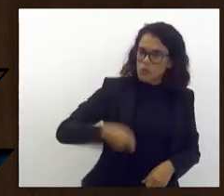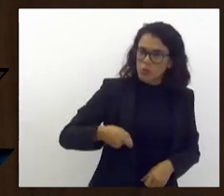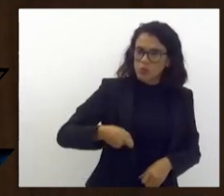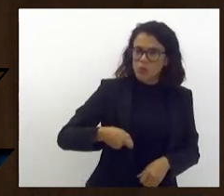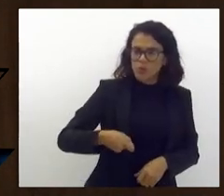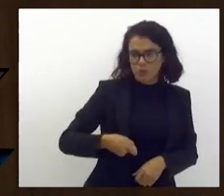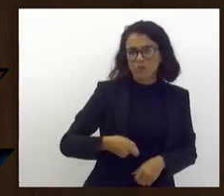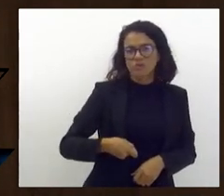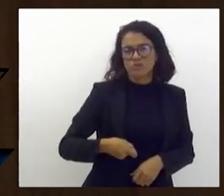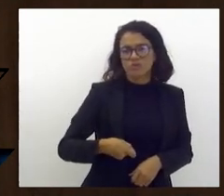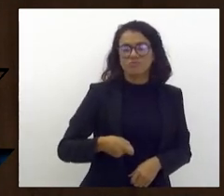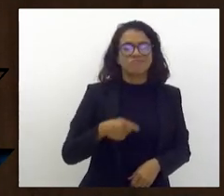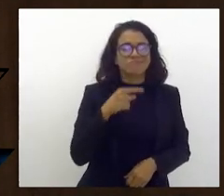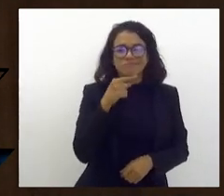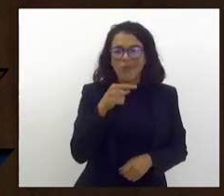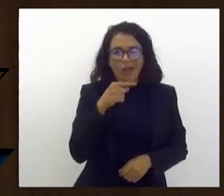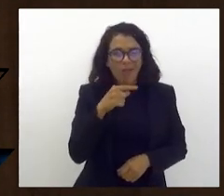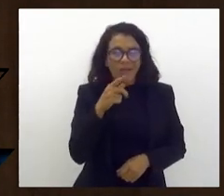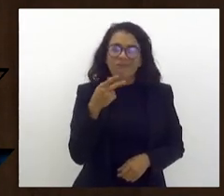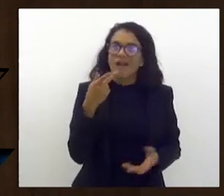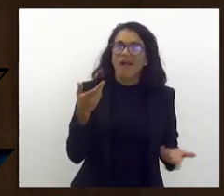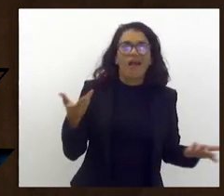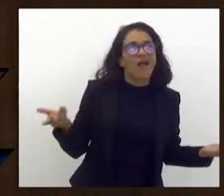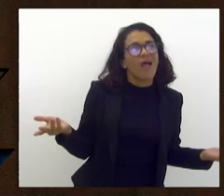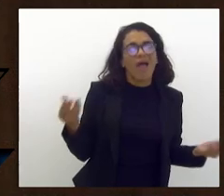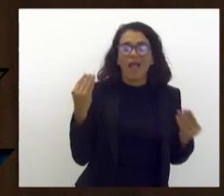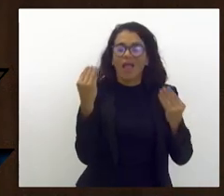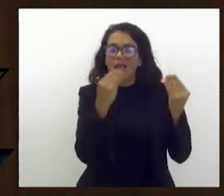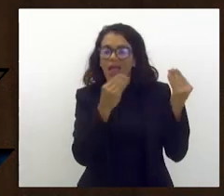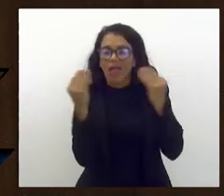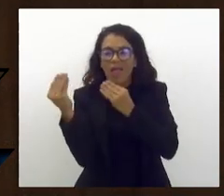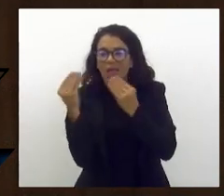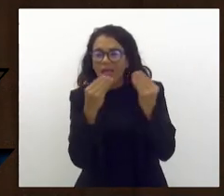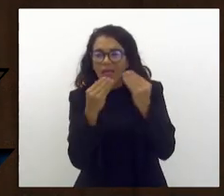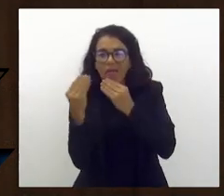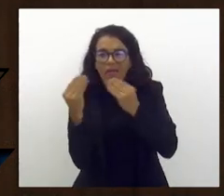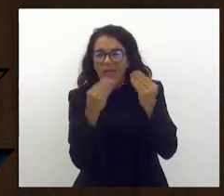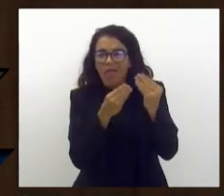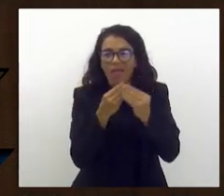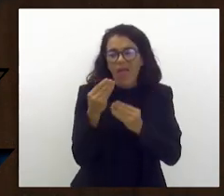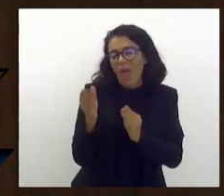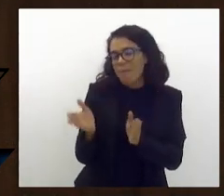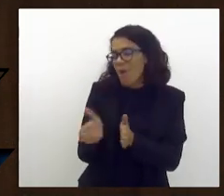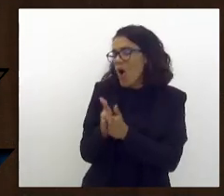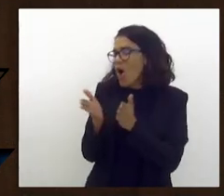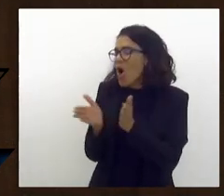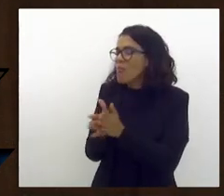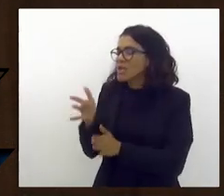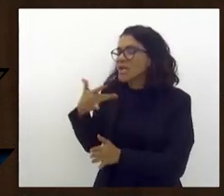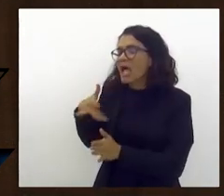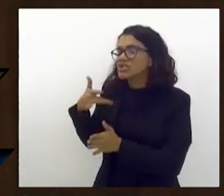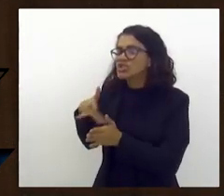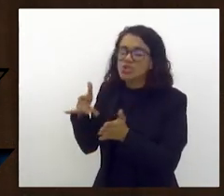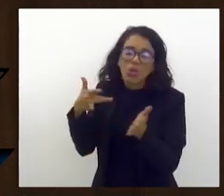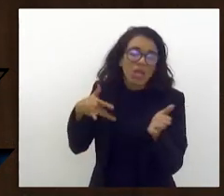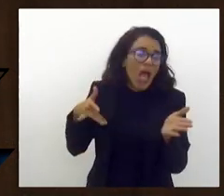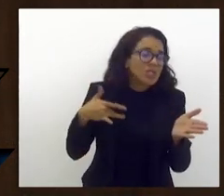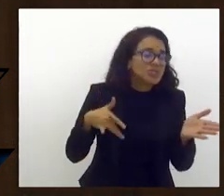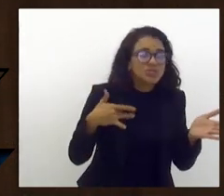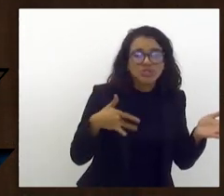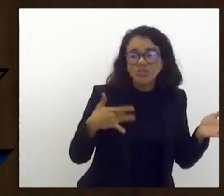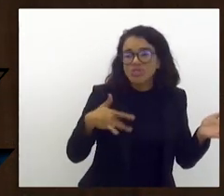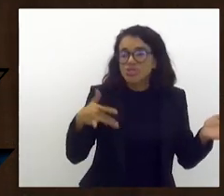caras. Não adianta ficar com esse negócio, com esse papinho de que são pobre pessoas, que são vítimas da